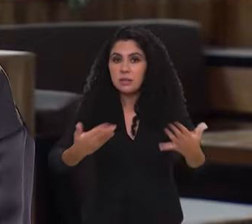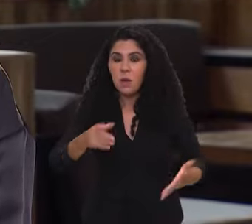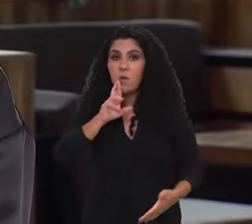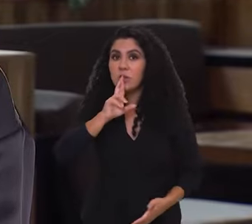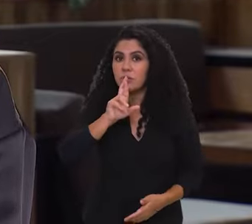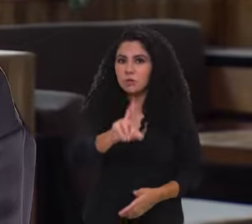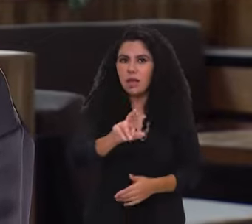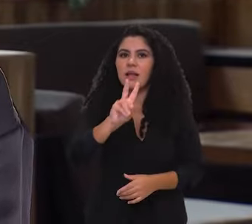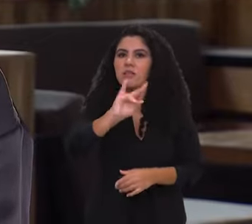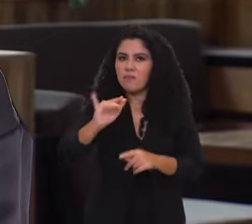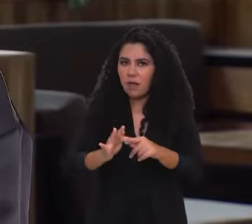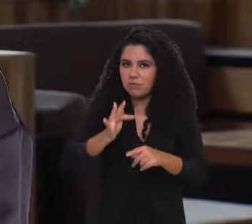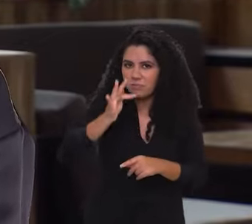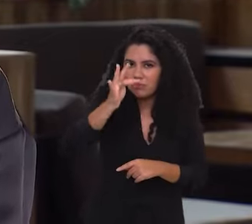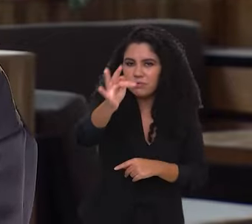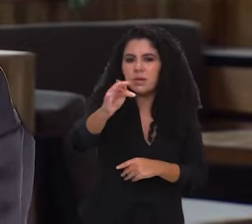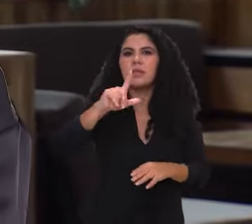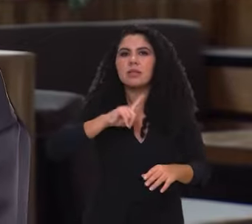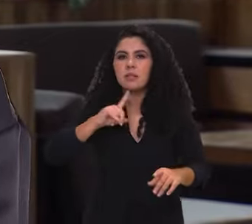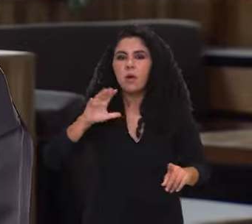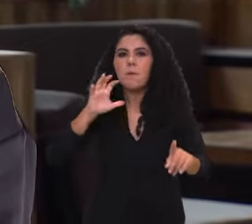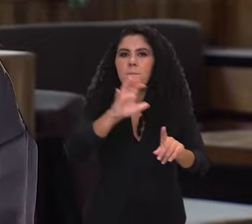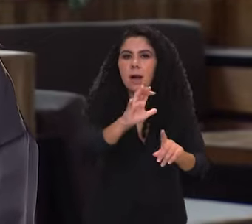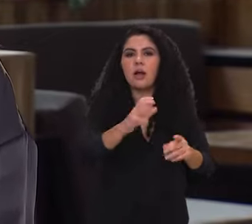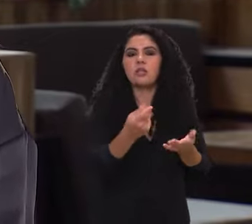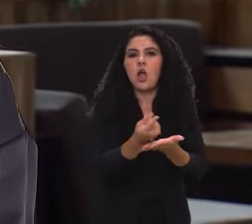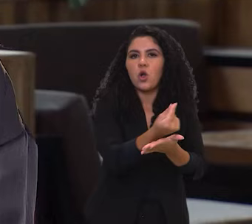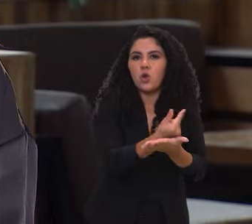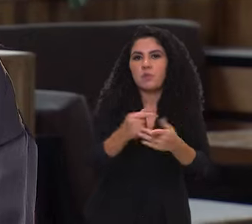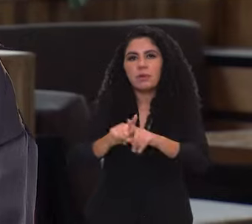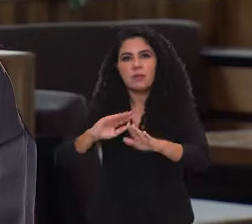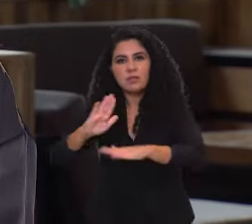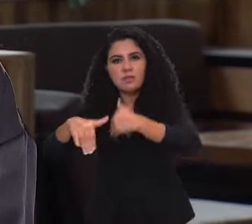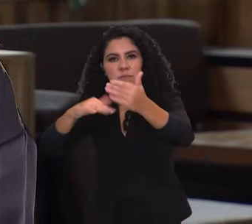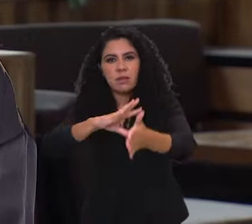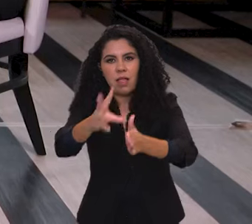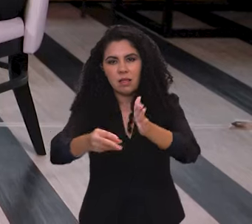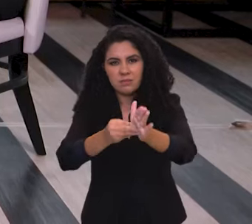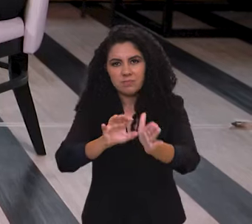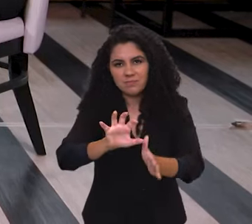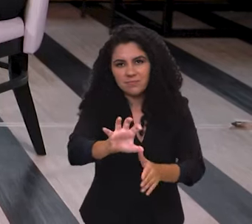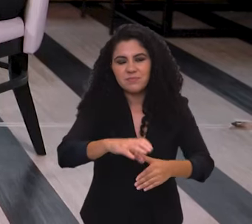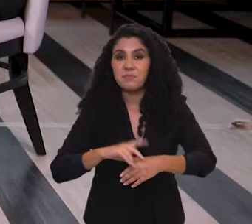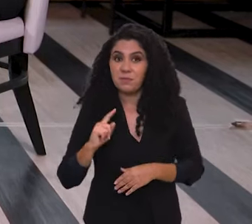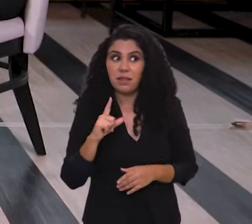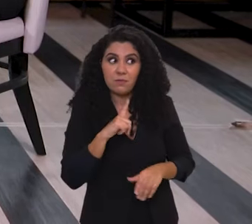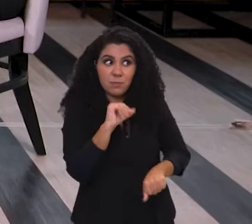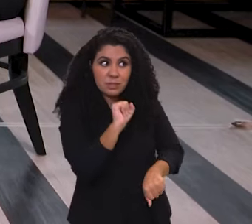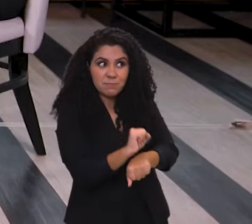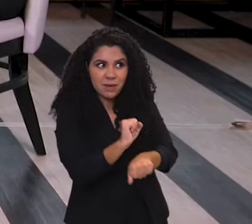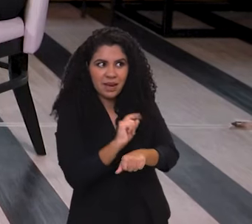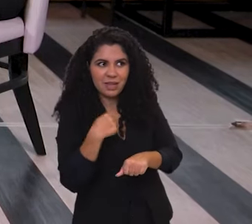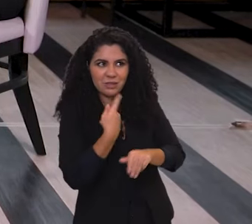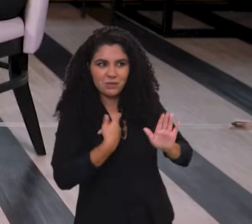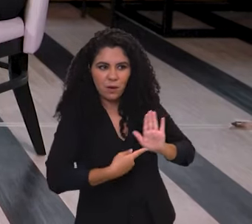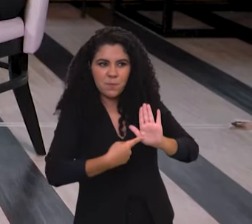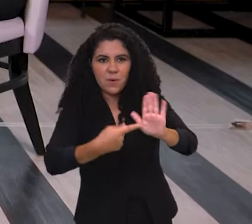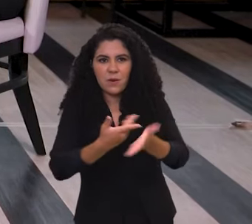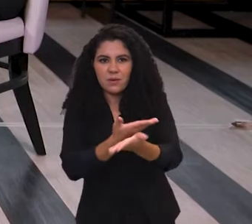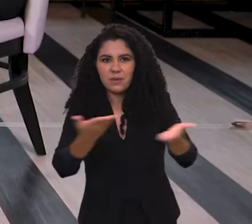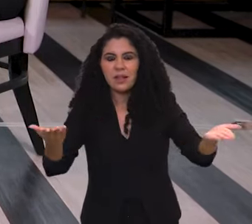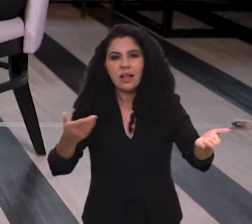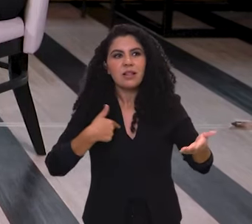São realmente resultados que virão e que impactarão a economia e o desenvolvimento da região amazônica. Vamos aguardar e vamos mostrar